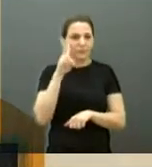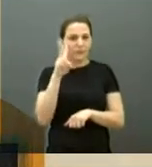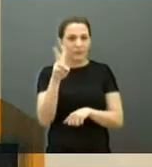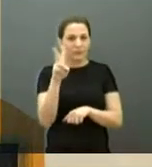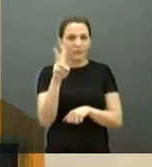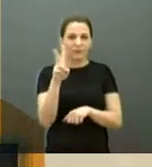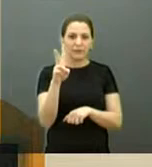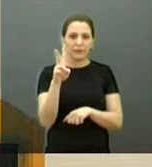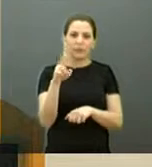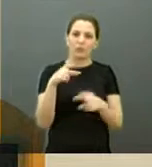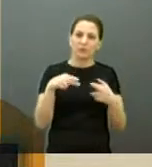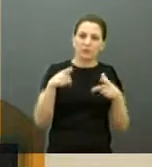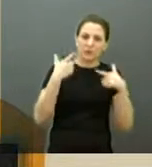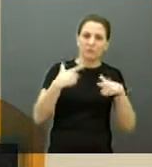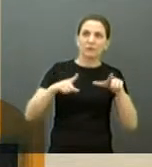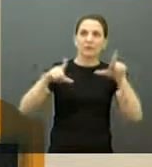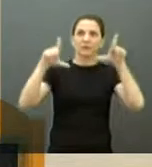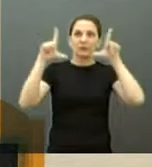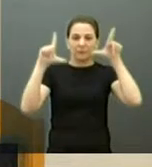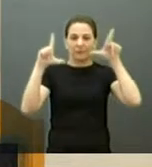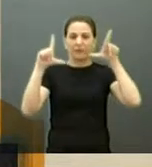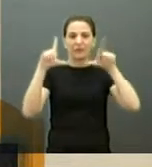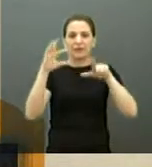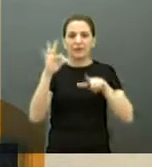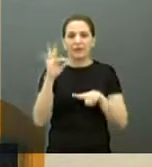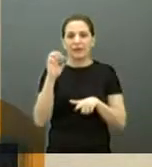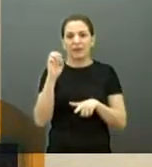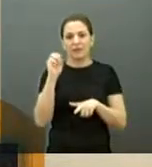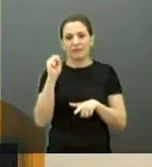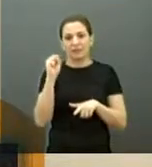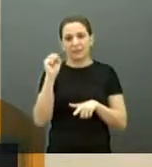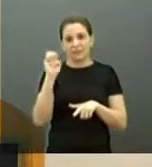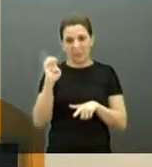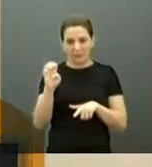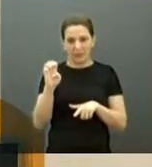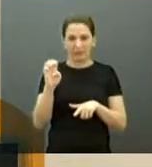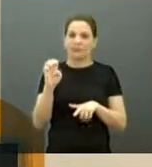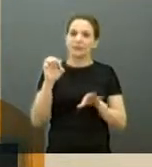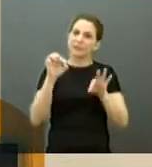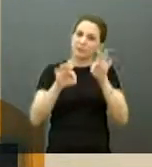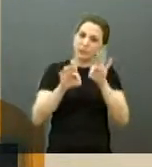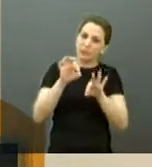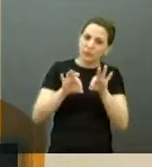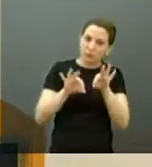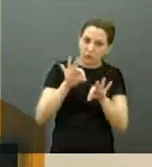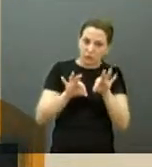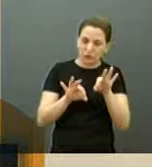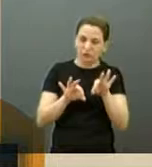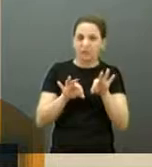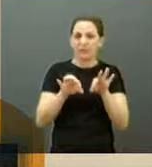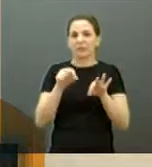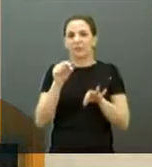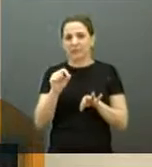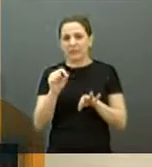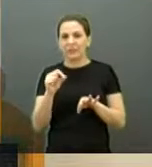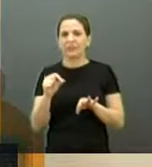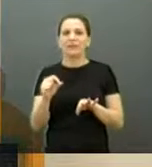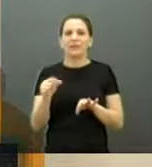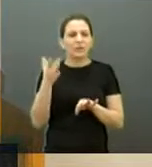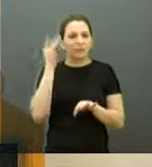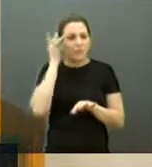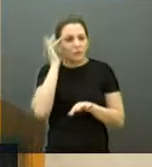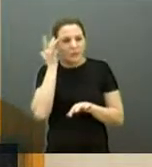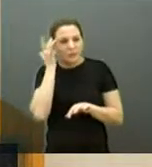algumas inserções na TV do TSE, sobre as eleições agora, que procura conscientizar